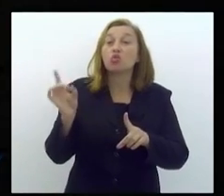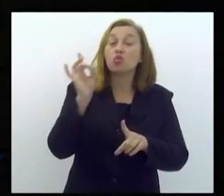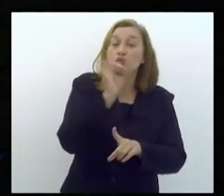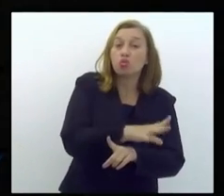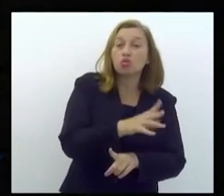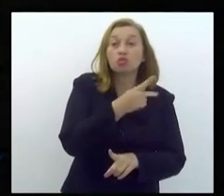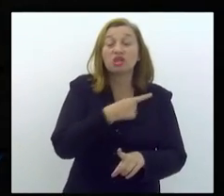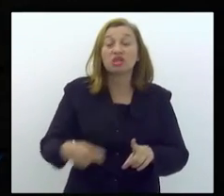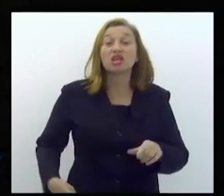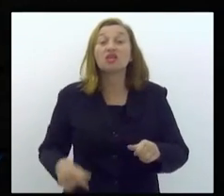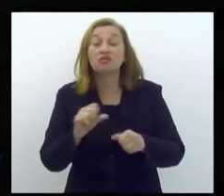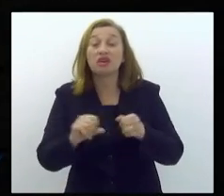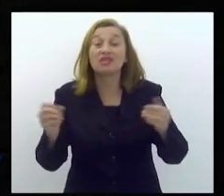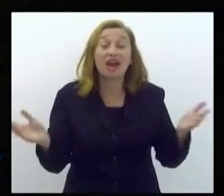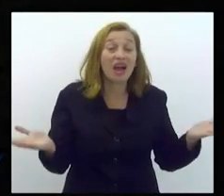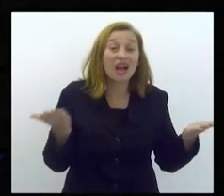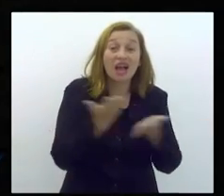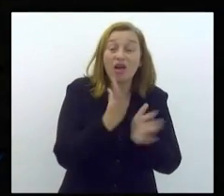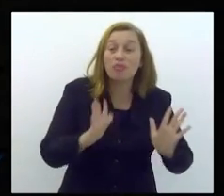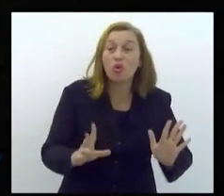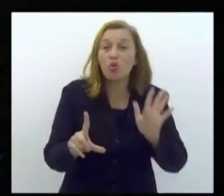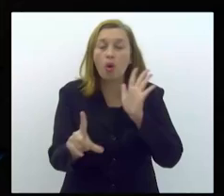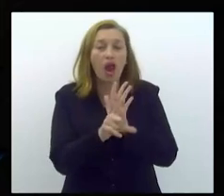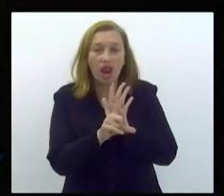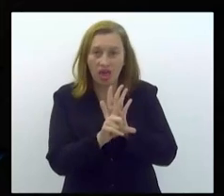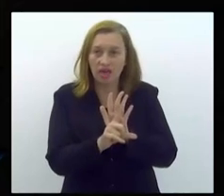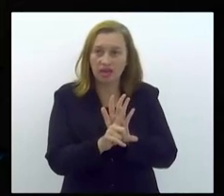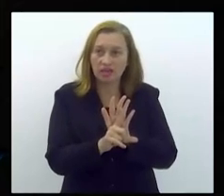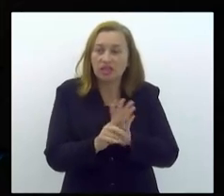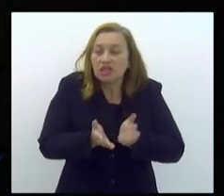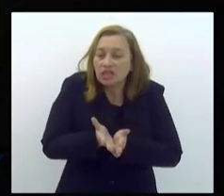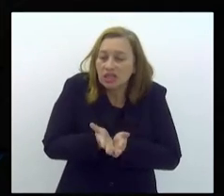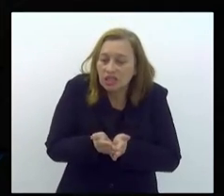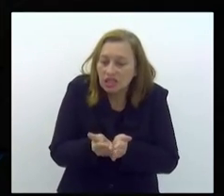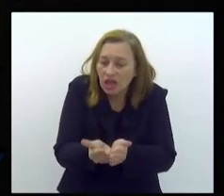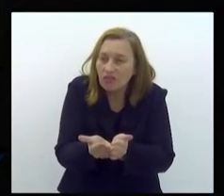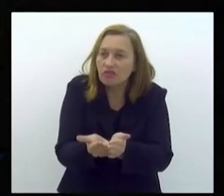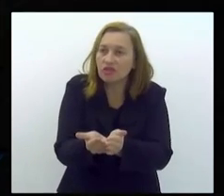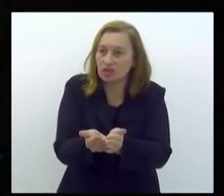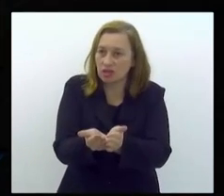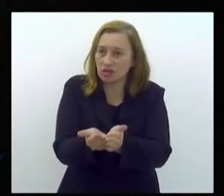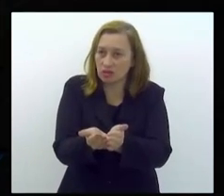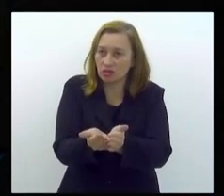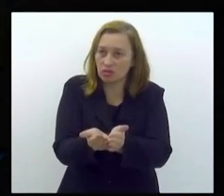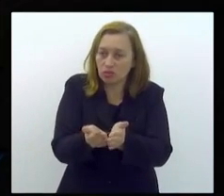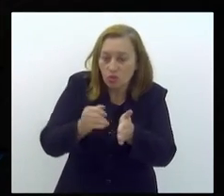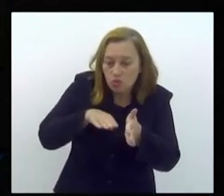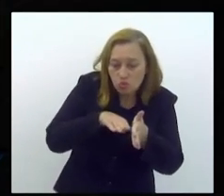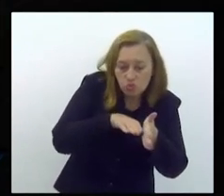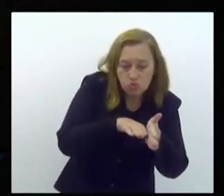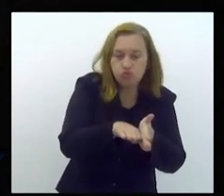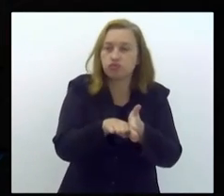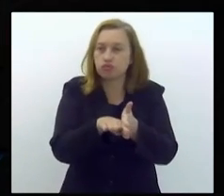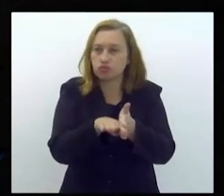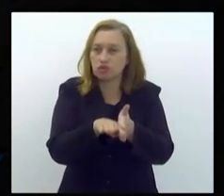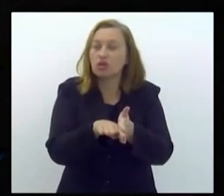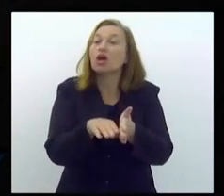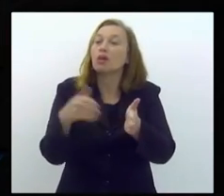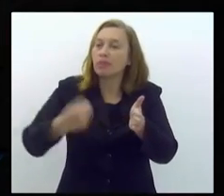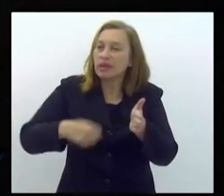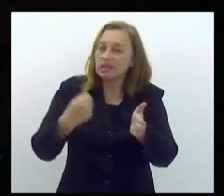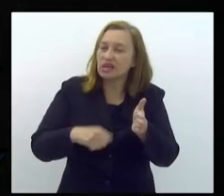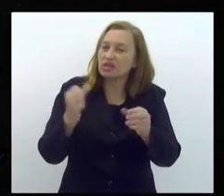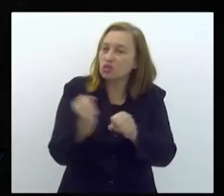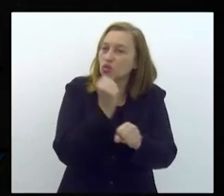que determinava que navios sondas e plataformas um percentual disso tinha que ser